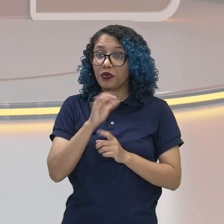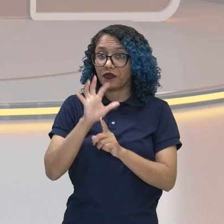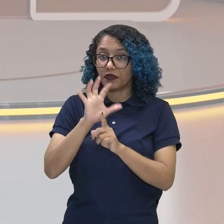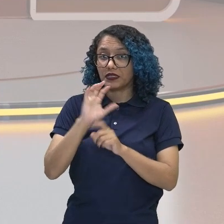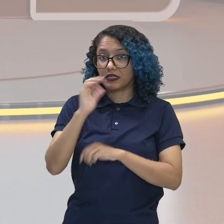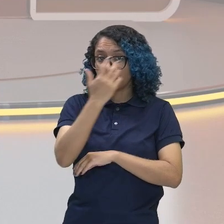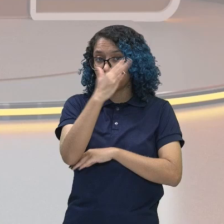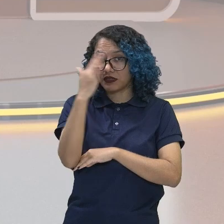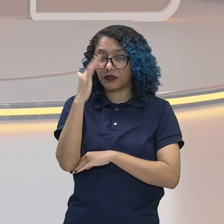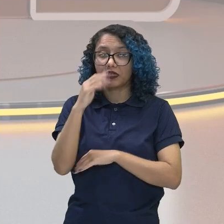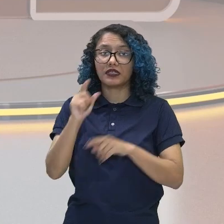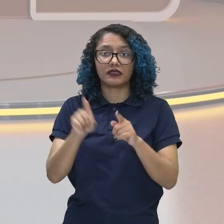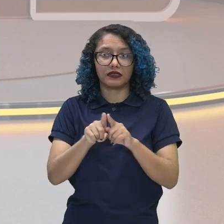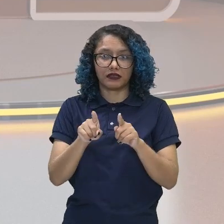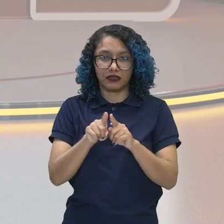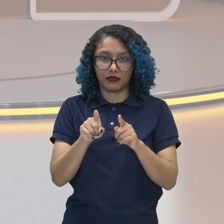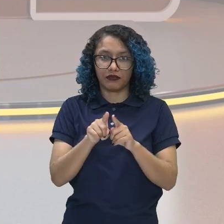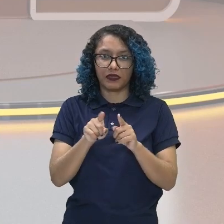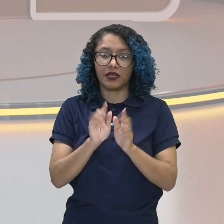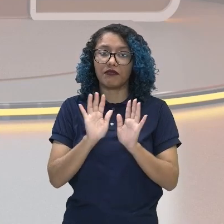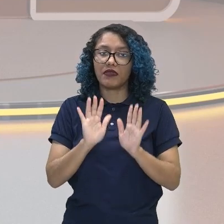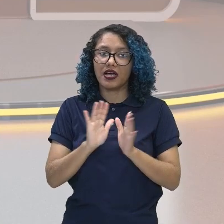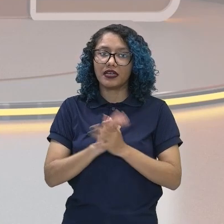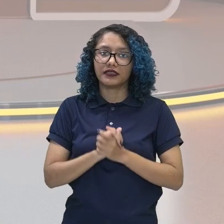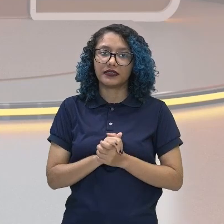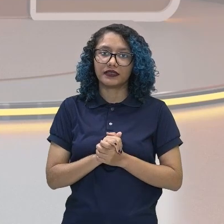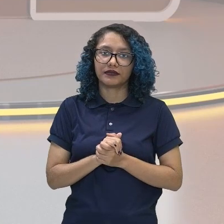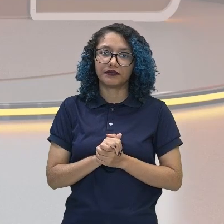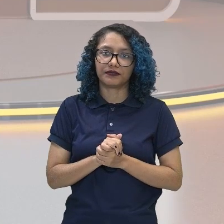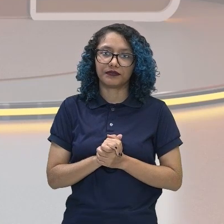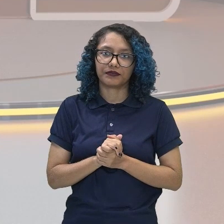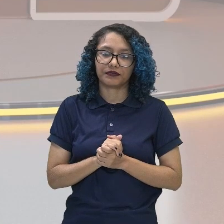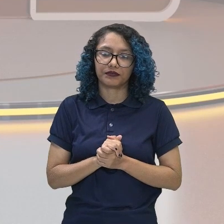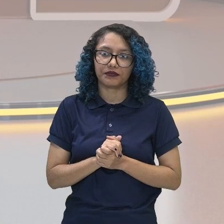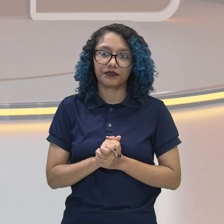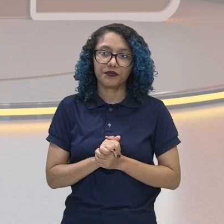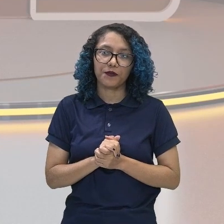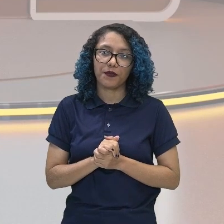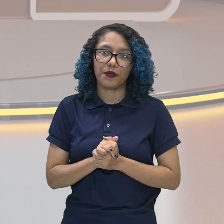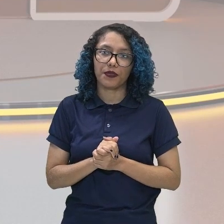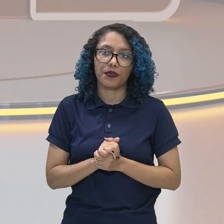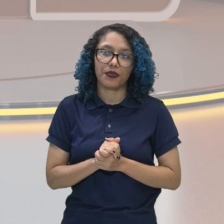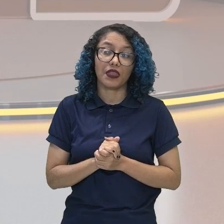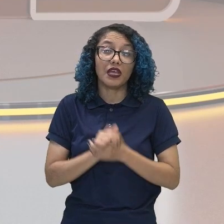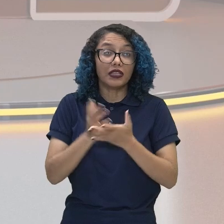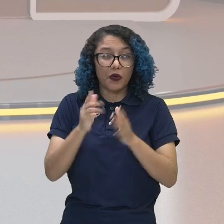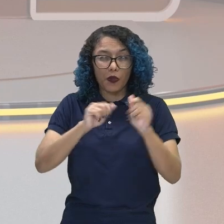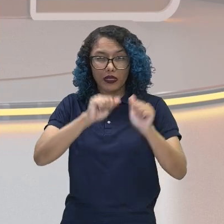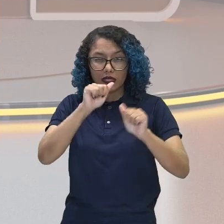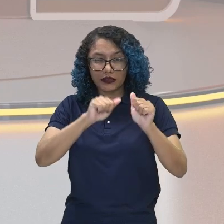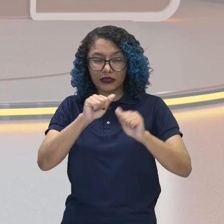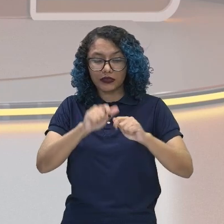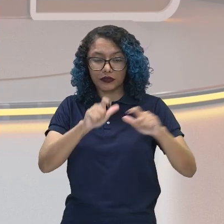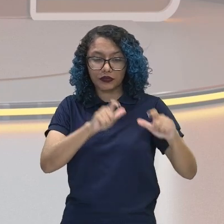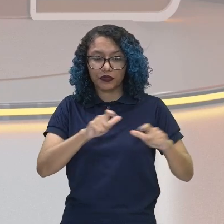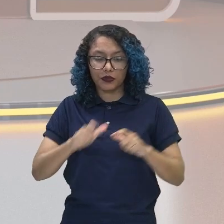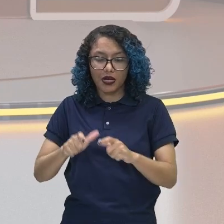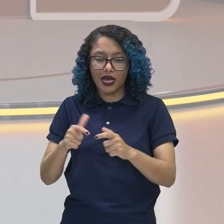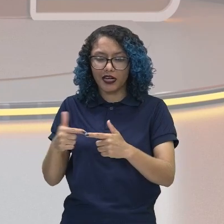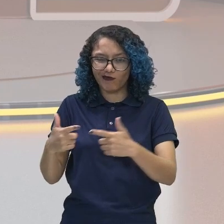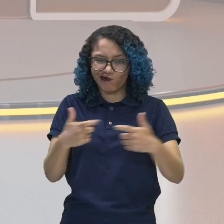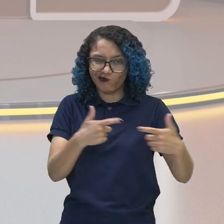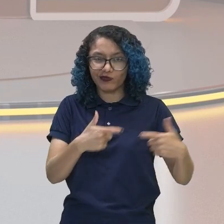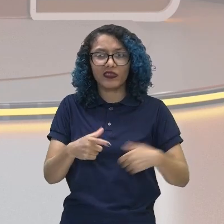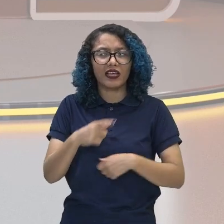tá? Porém, a gente observando, essas áreas onde tem, infelizmente, muitos conflitos, a gente